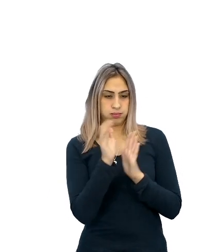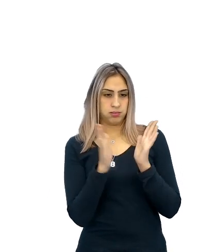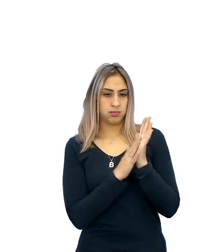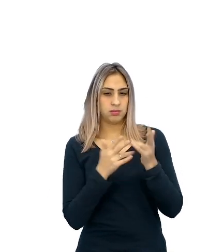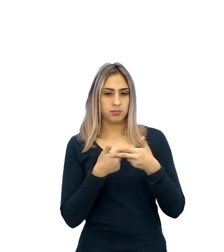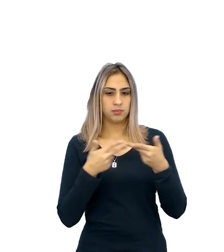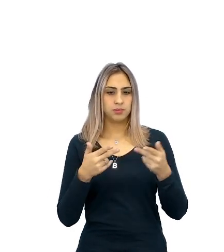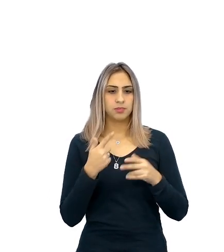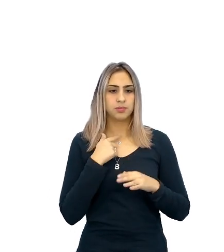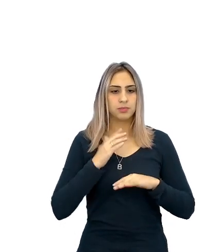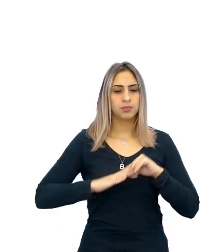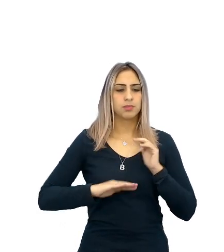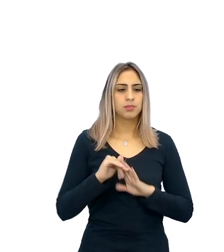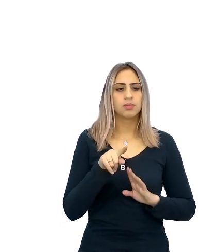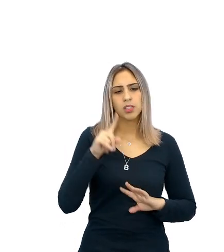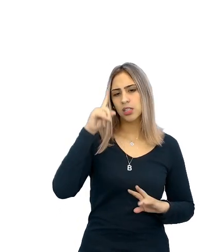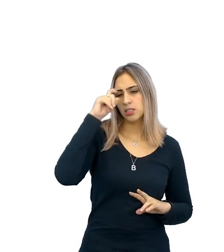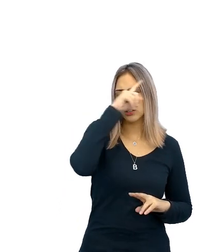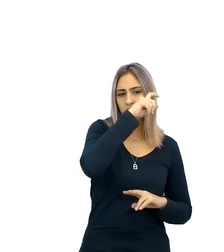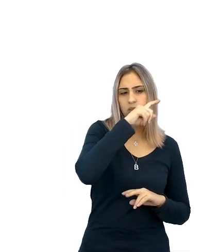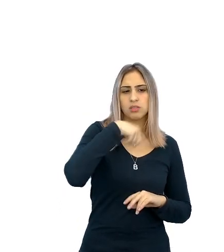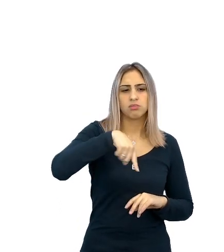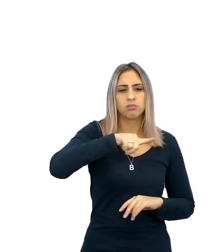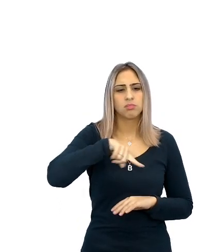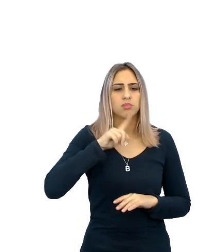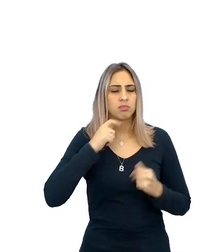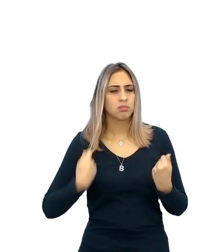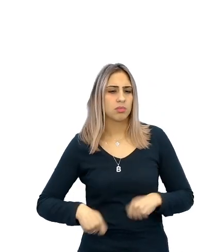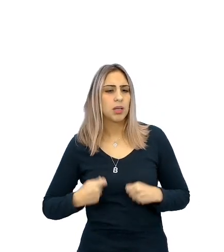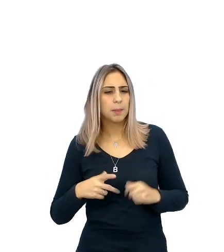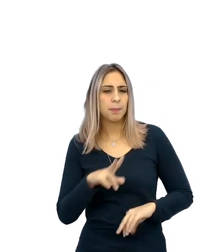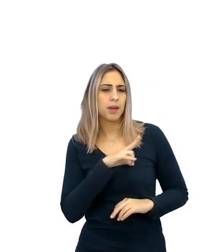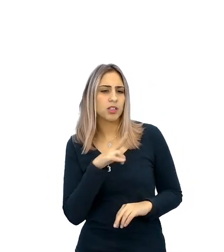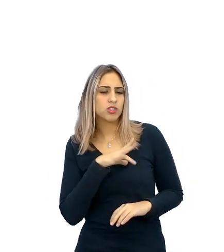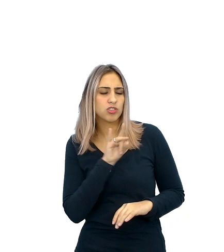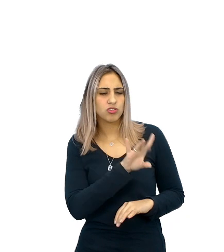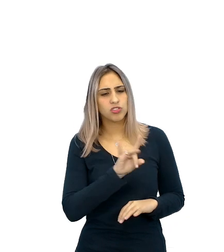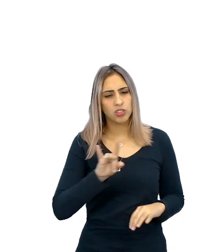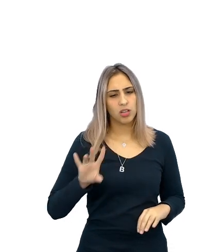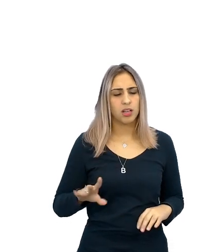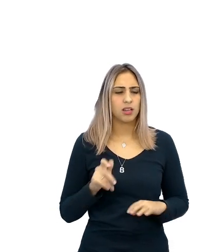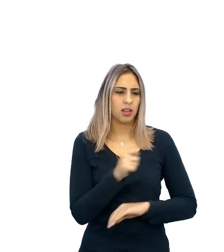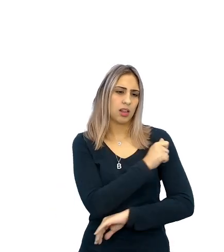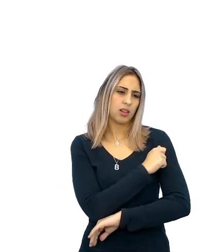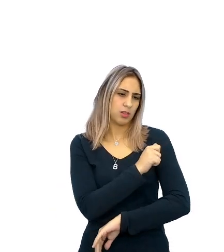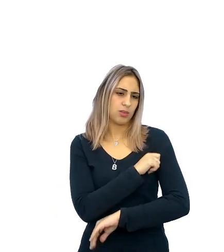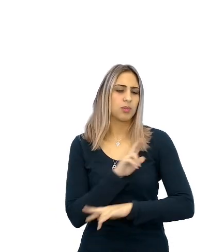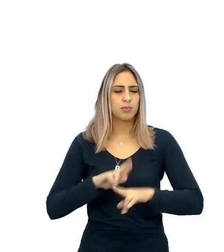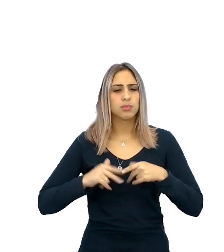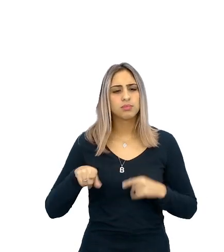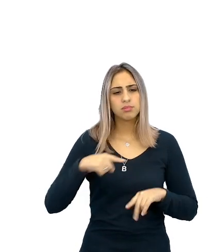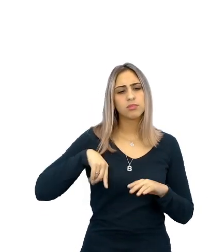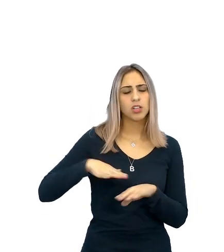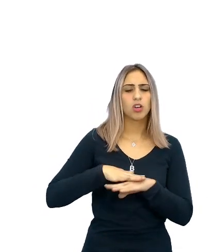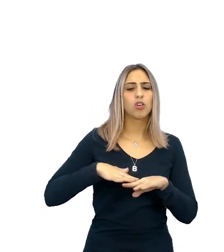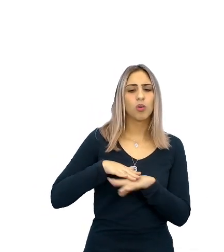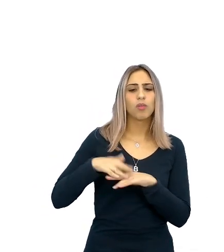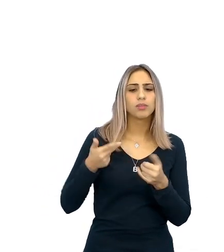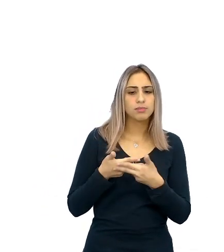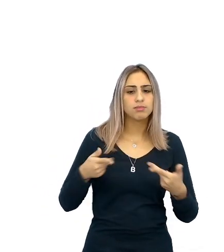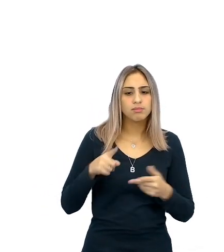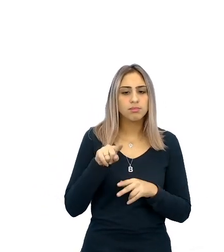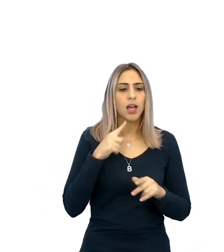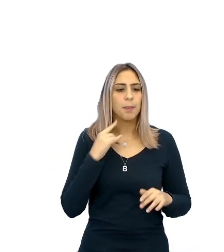ser elaboradas a partir das dificuldades, das necessidades particulares de cada estudante. Por isso que as coletas de evidências